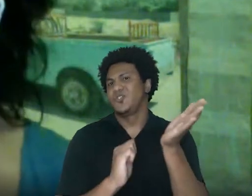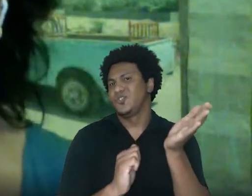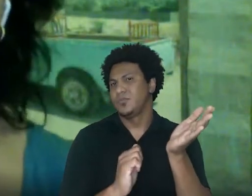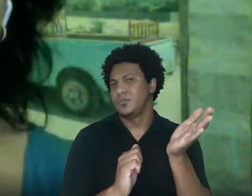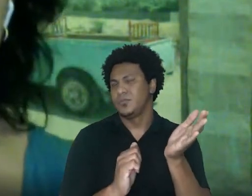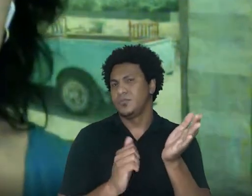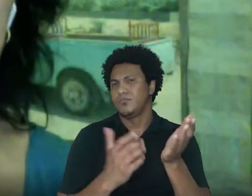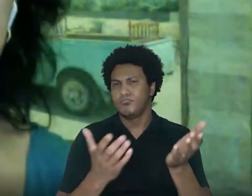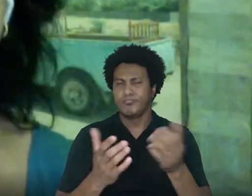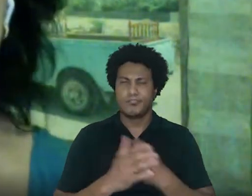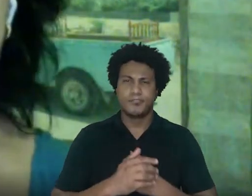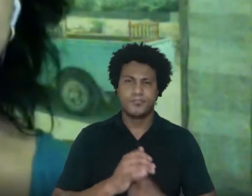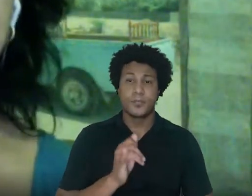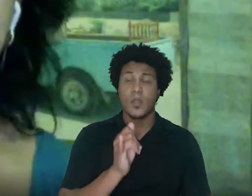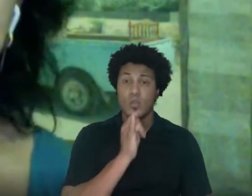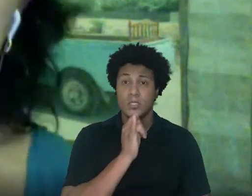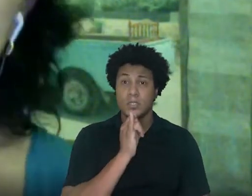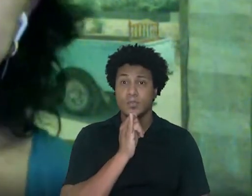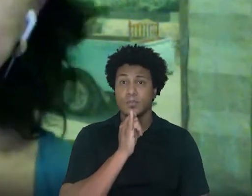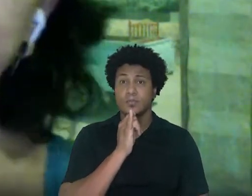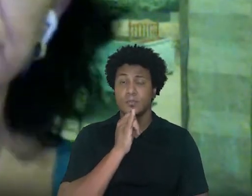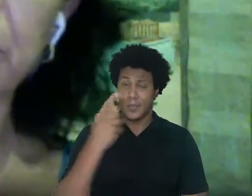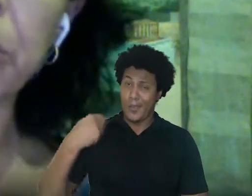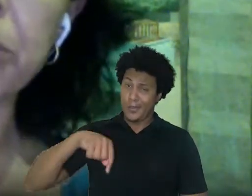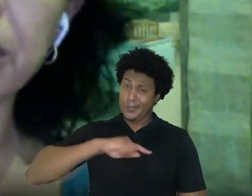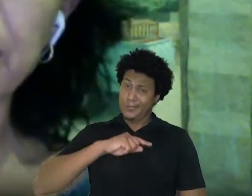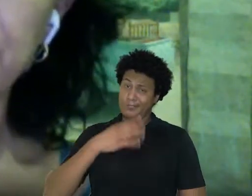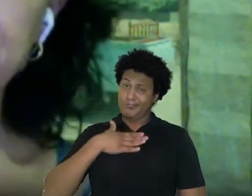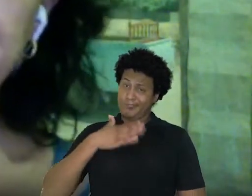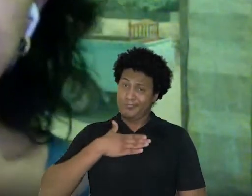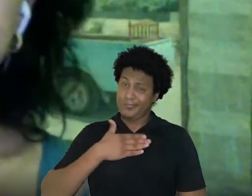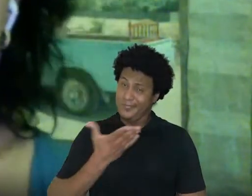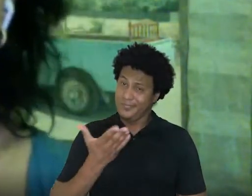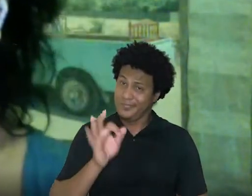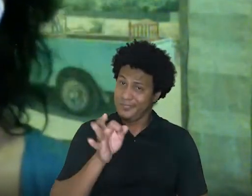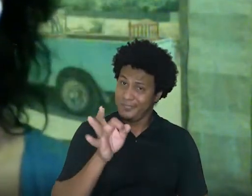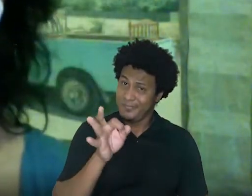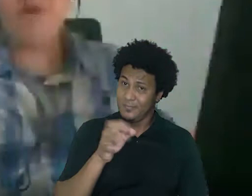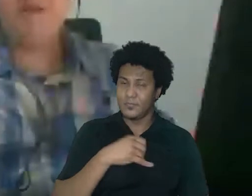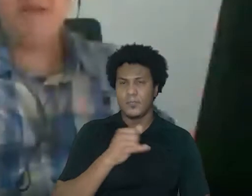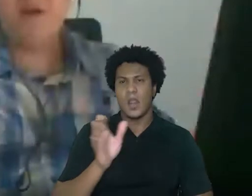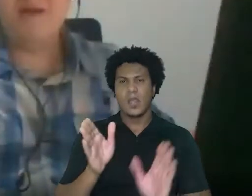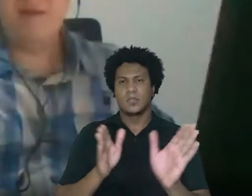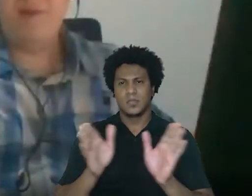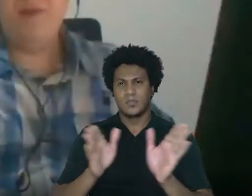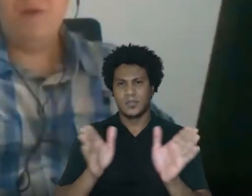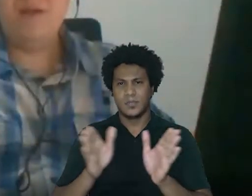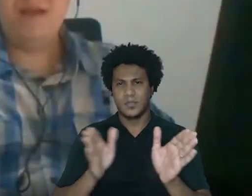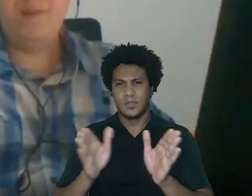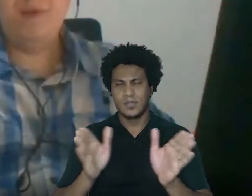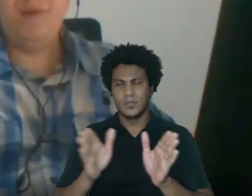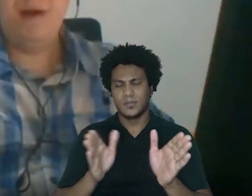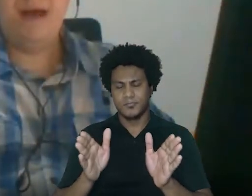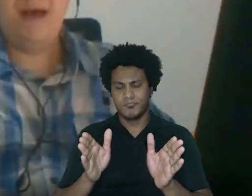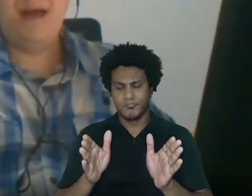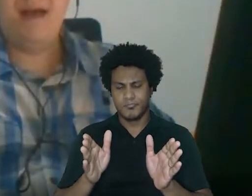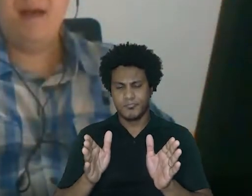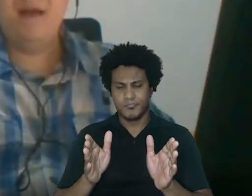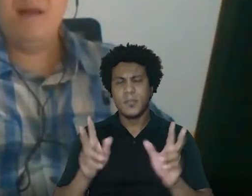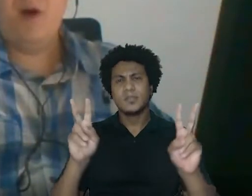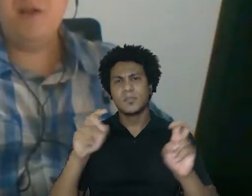outra, fica, enriquece, e às vezes outros trabalhos que não. Né? A gente pode citar